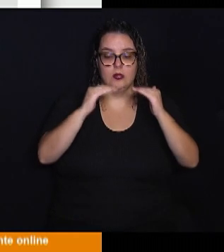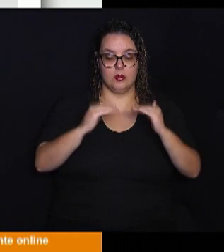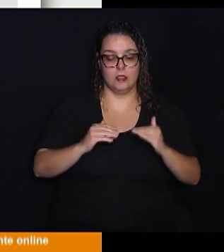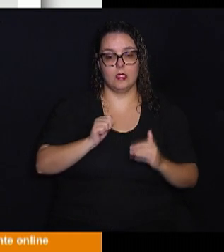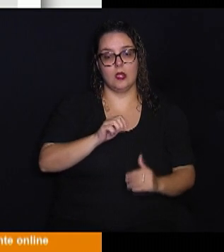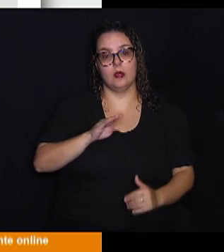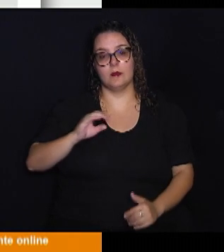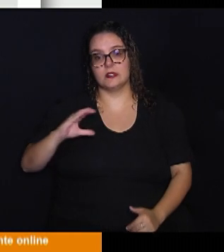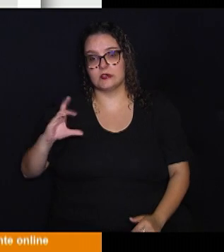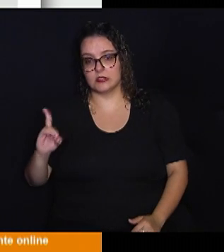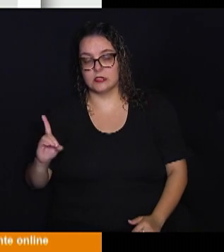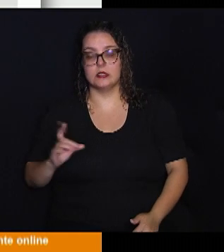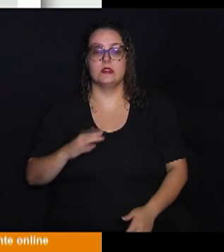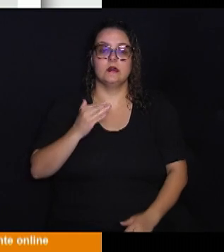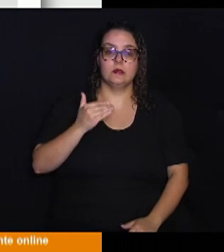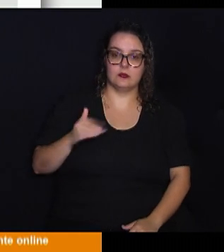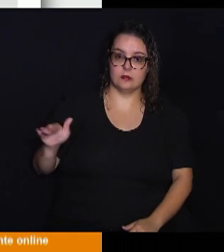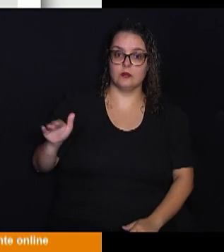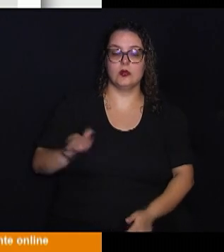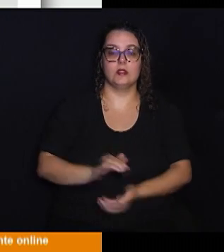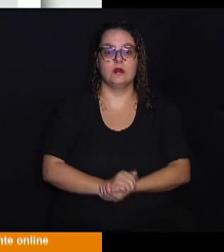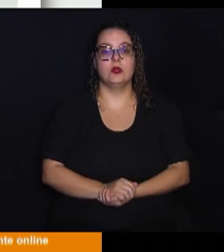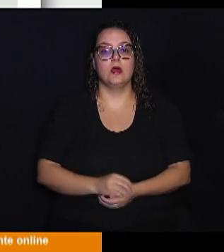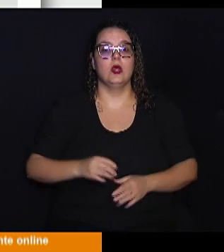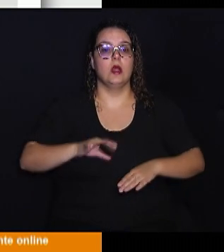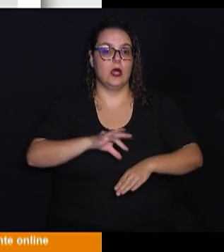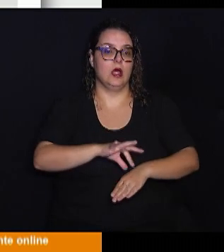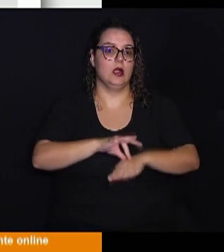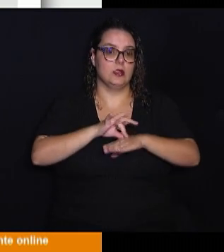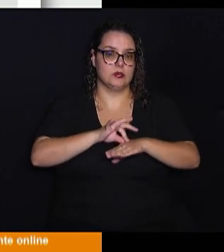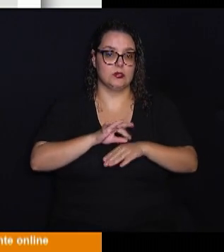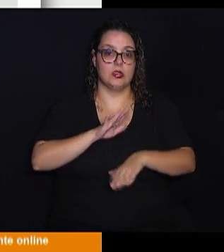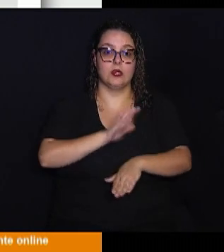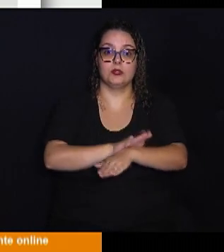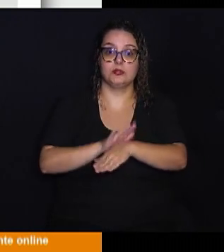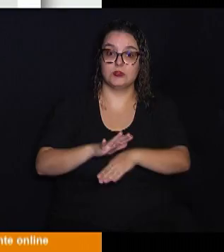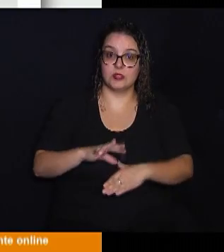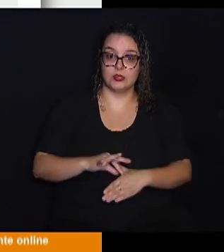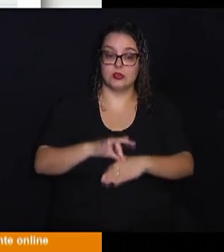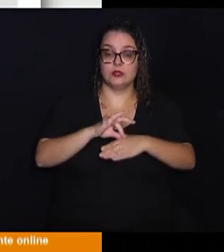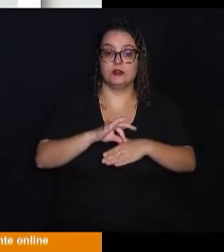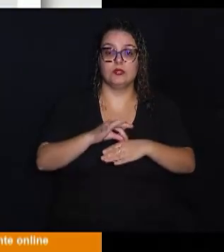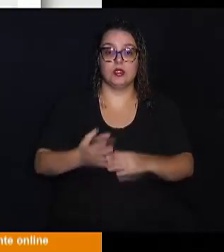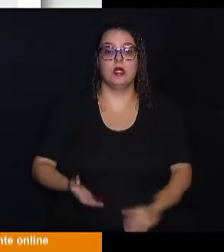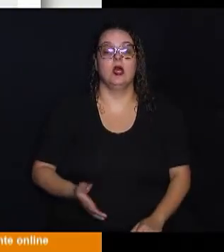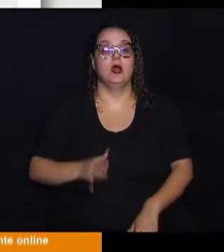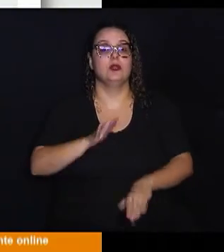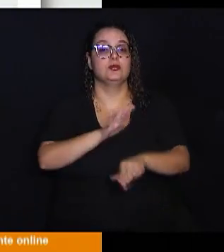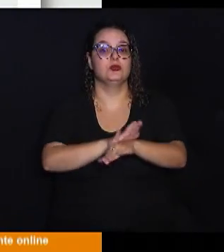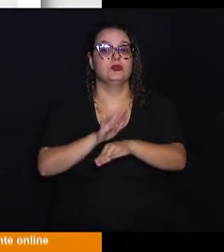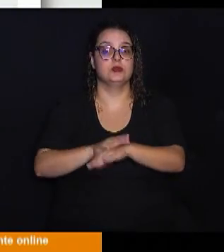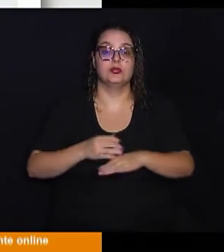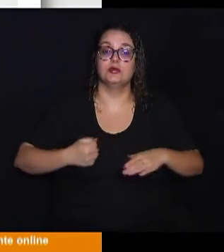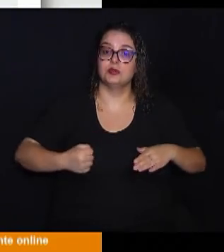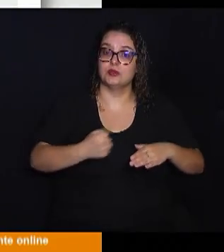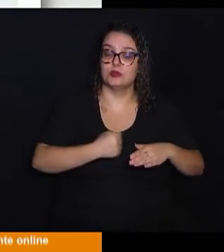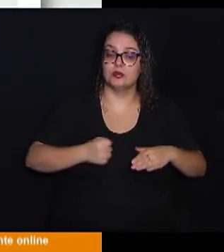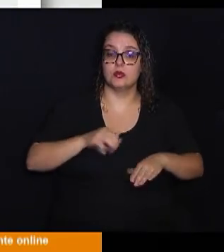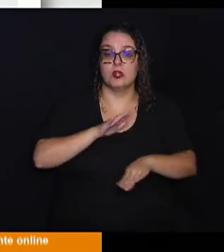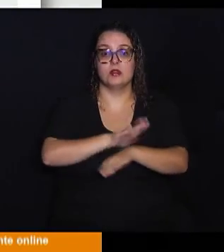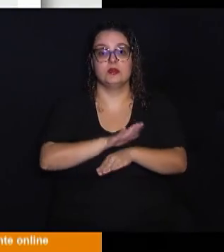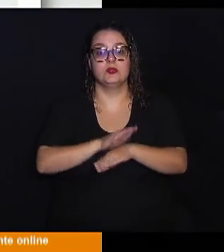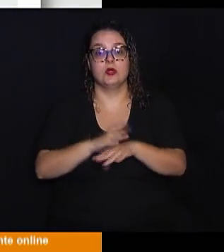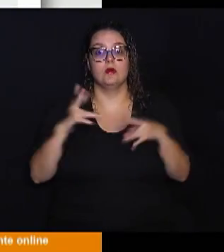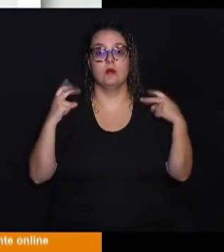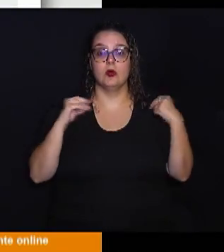a primeira parte já com açougueiro, ajudante de açougueiro, ajudante de cozinha, ajudante de motorista.